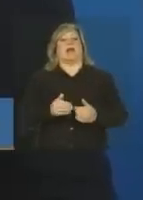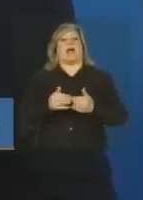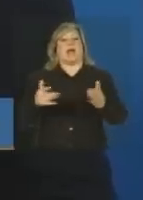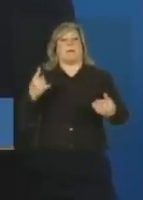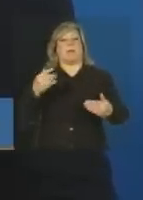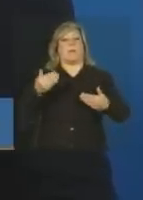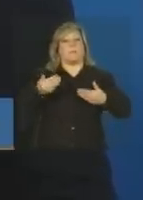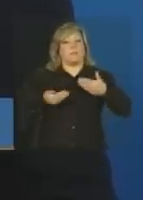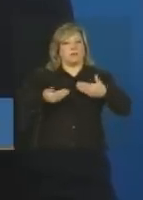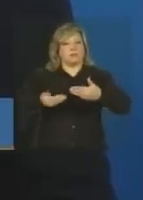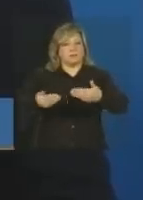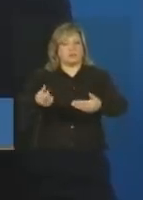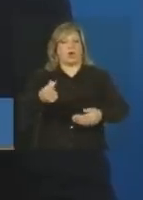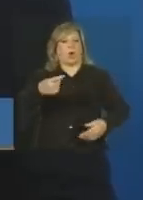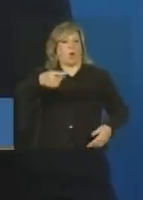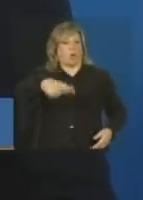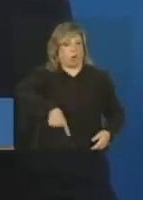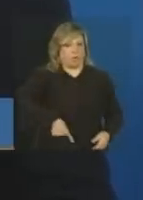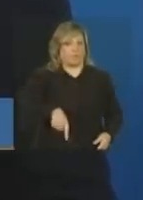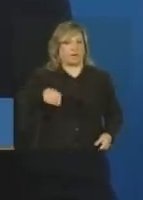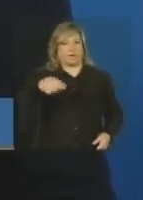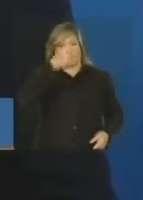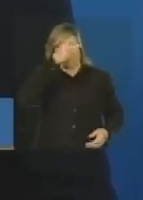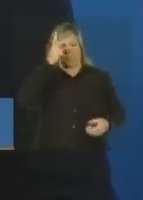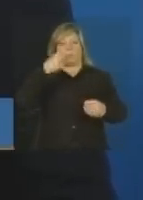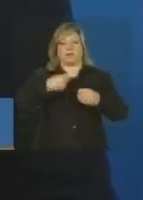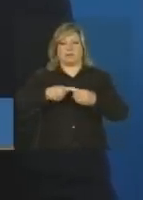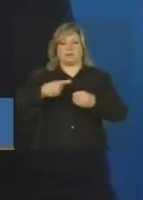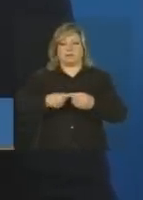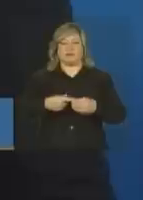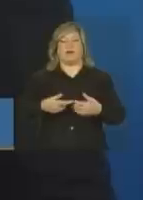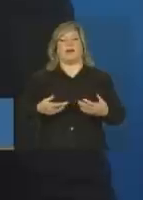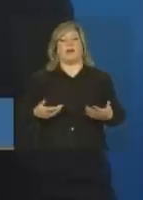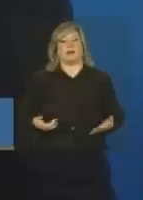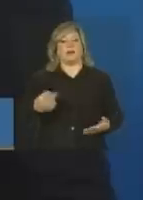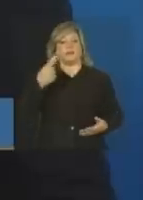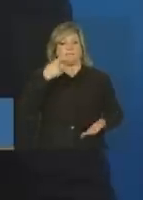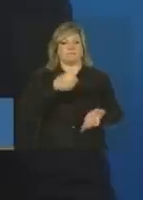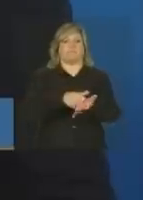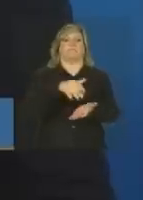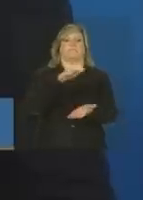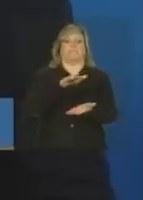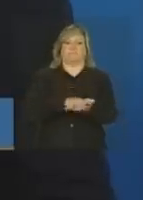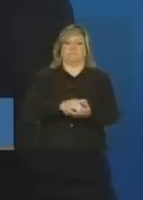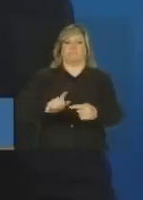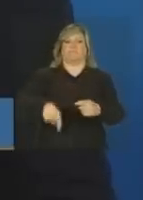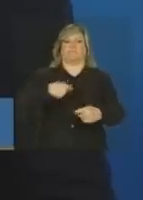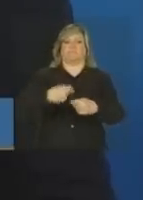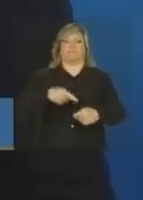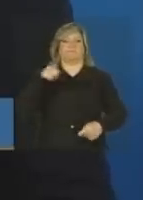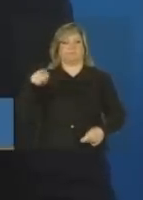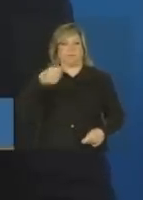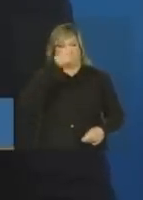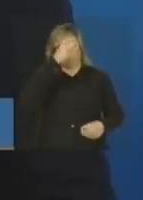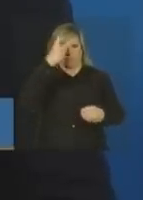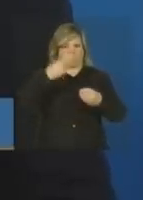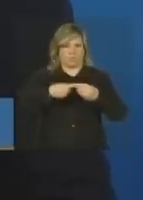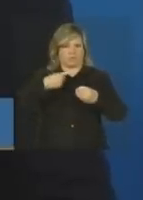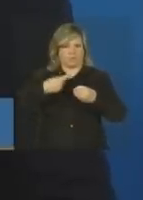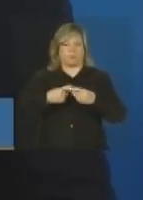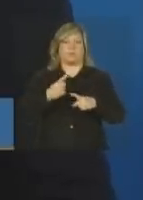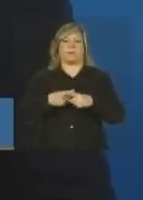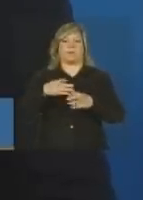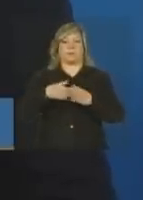processo de cobrança do município. E aí notifica o município, pedindo ao município que